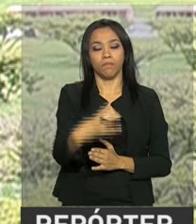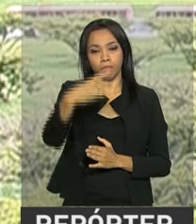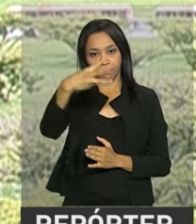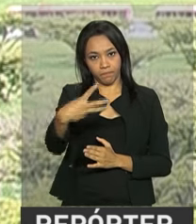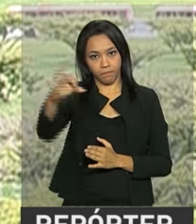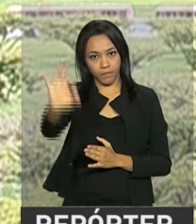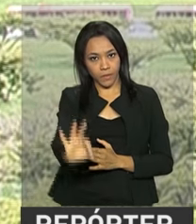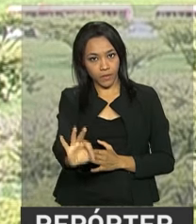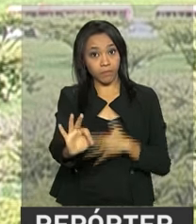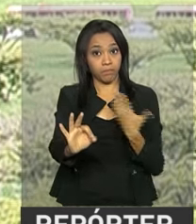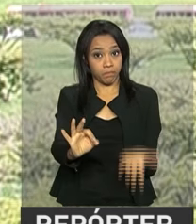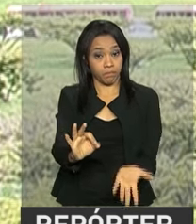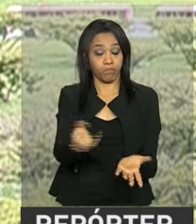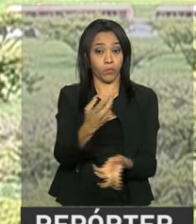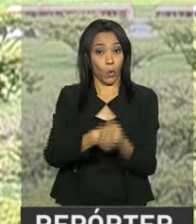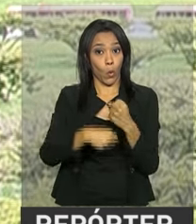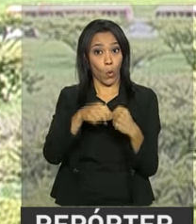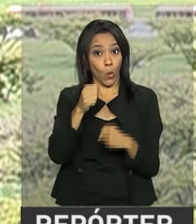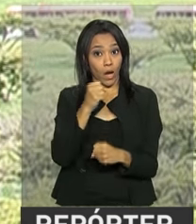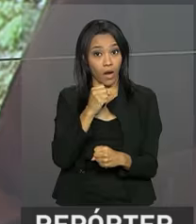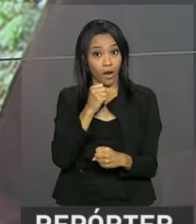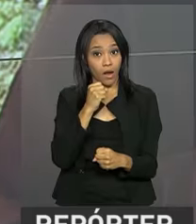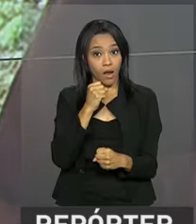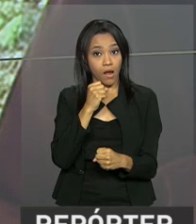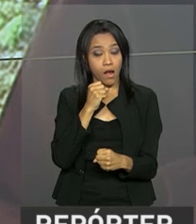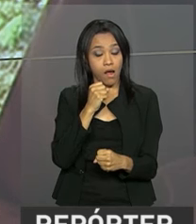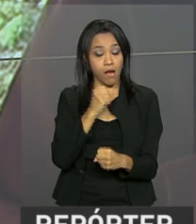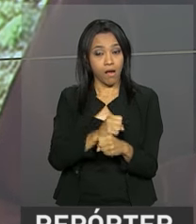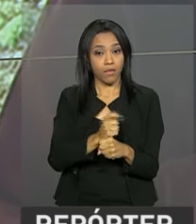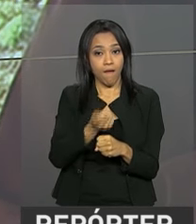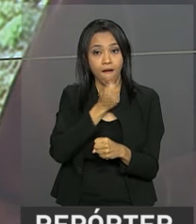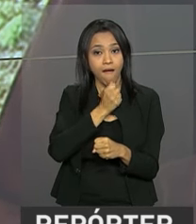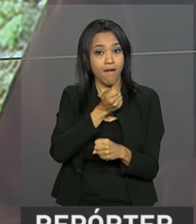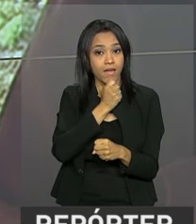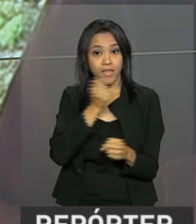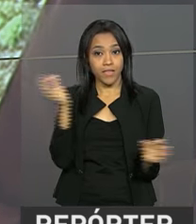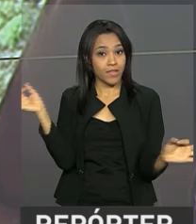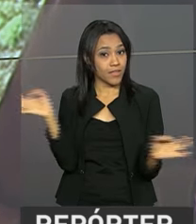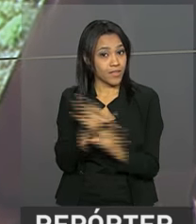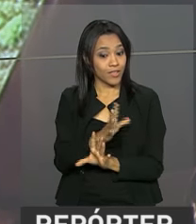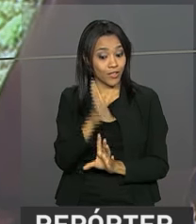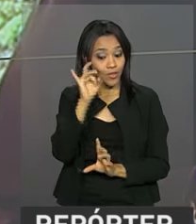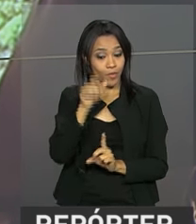3,43%, Leandro. E o ano está só, ainda não acabou, está só no mês